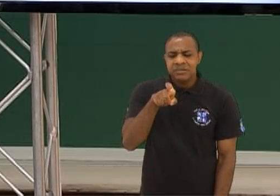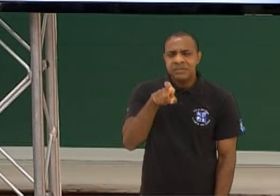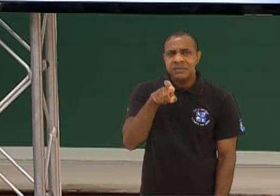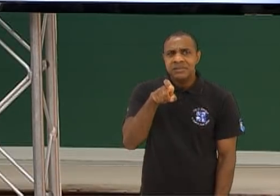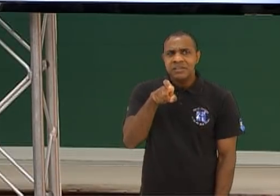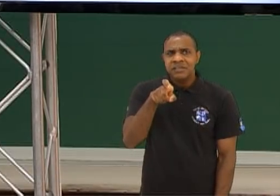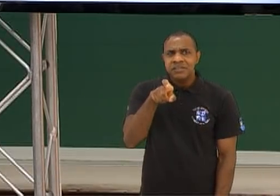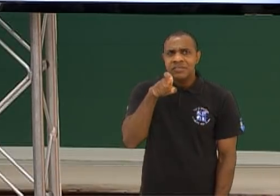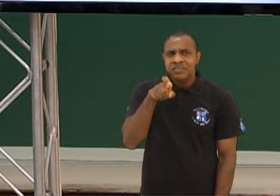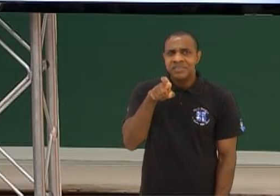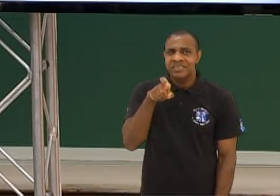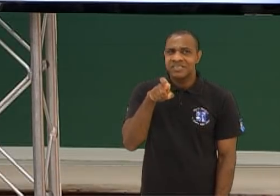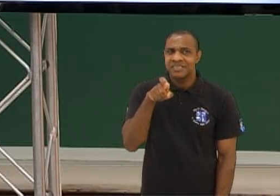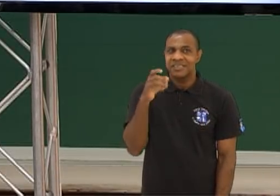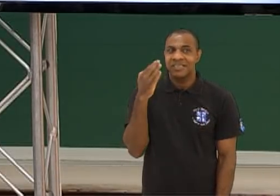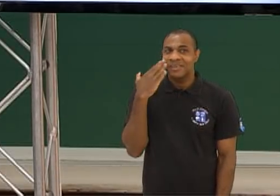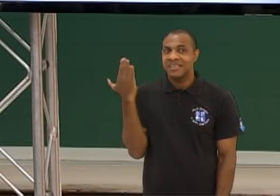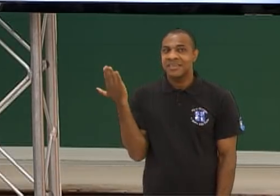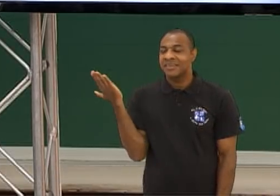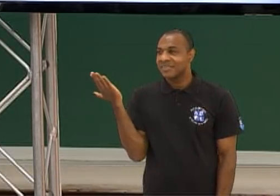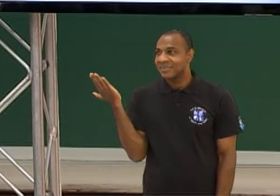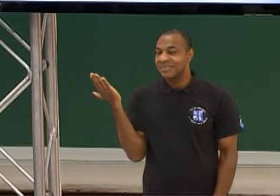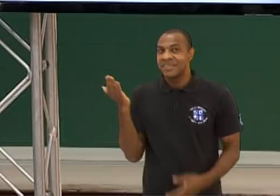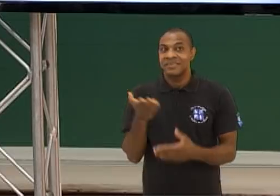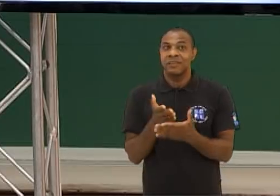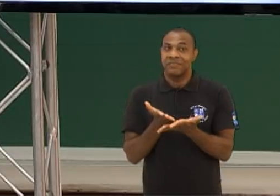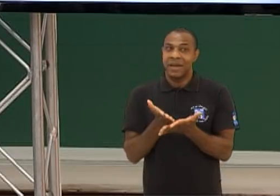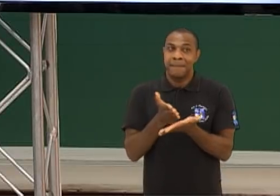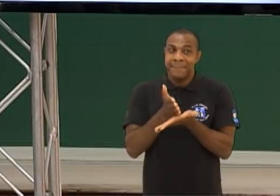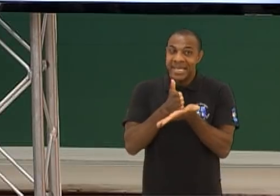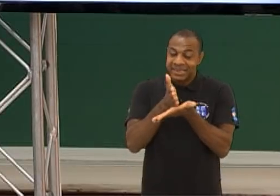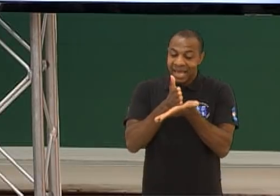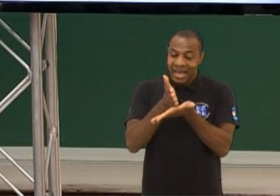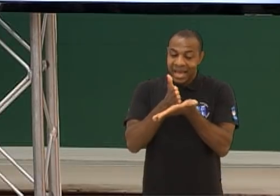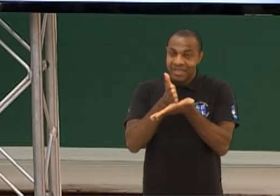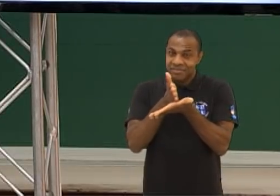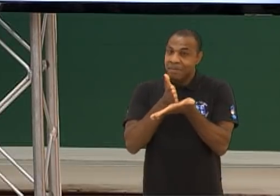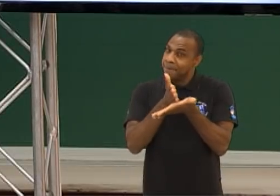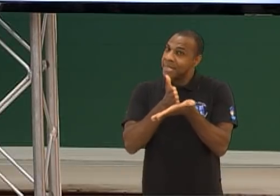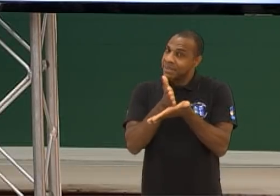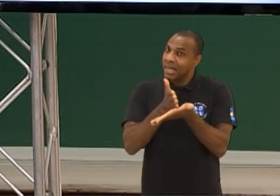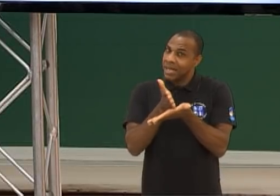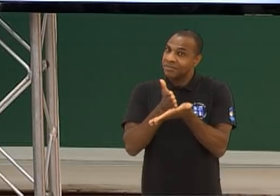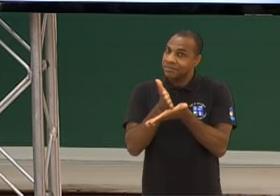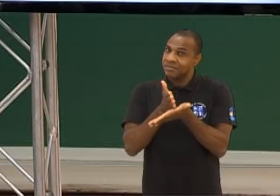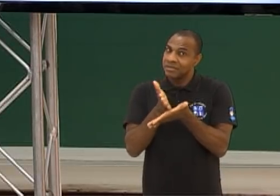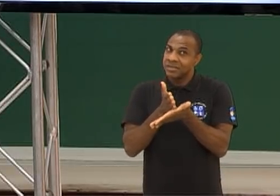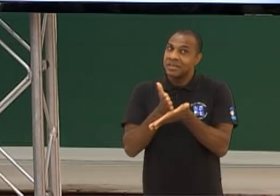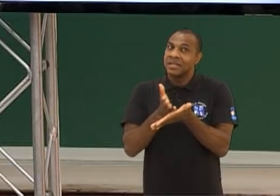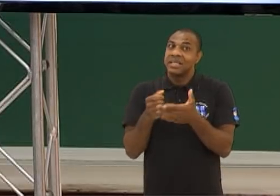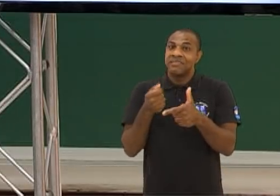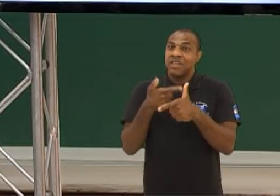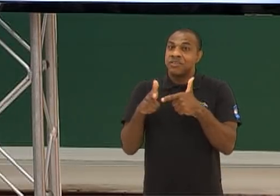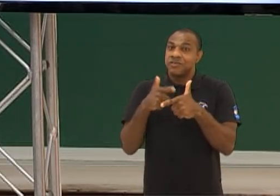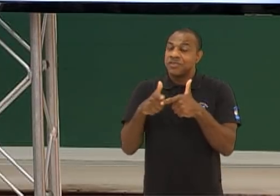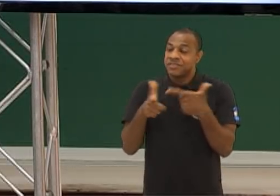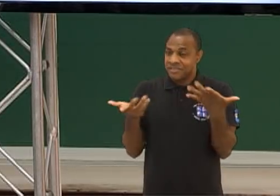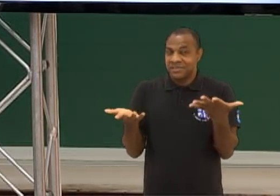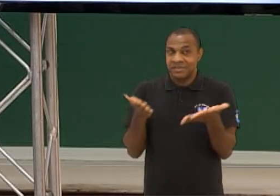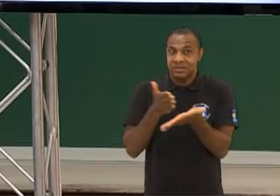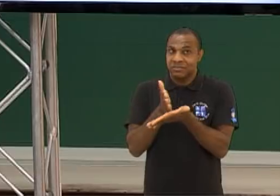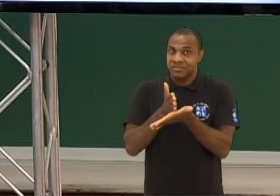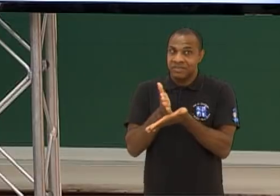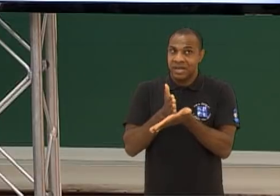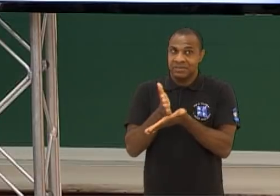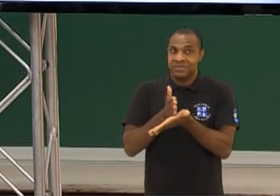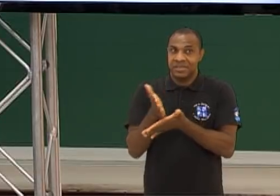O que é metade? Eu pego algo e divido ao meio, em duas partes exatamente iguais. Aquela história lá, qual metade você quer? Eu quero a